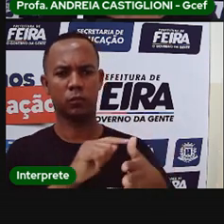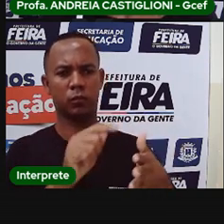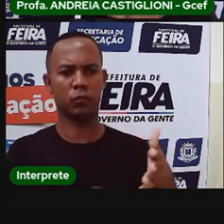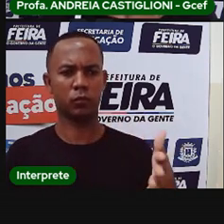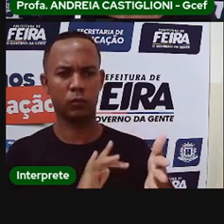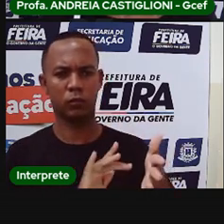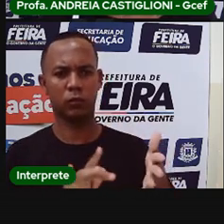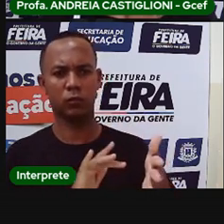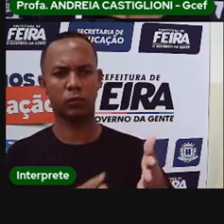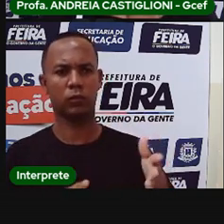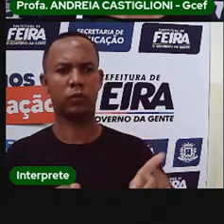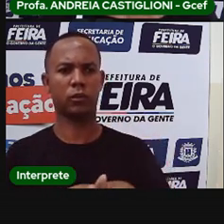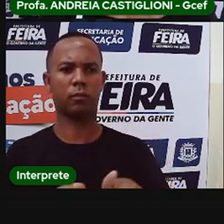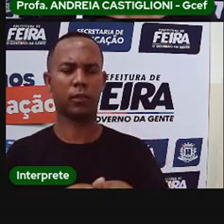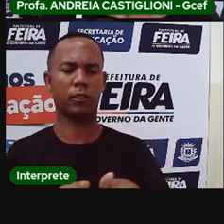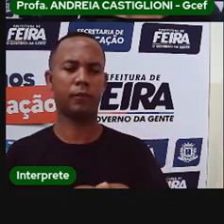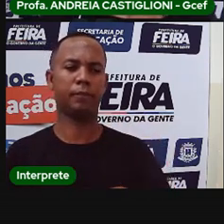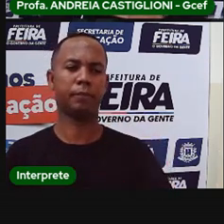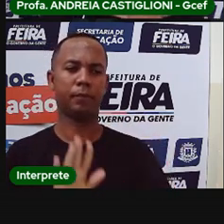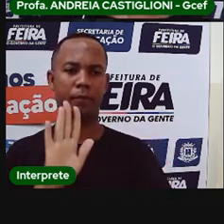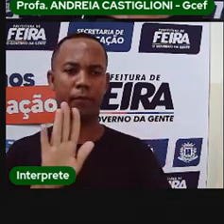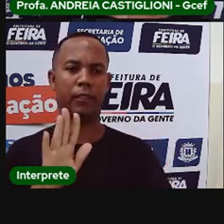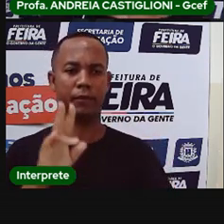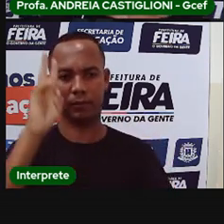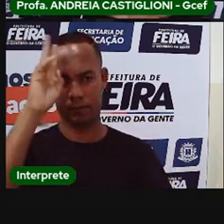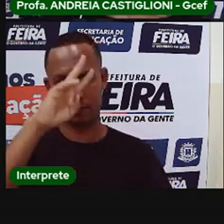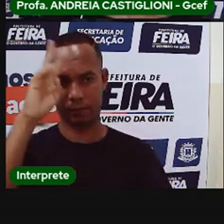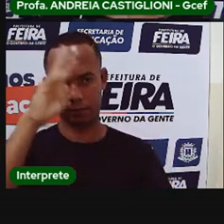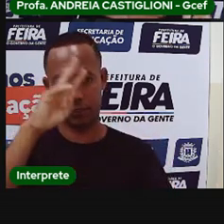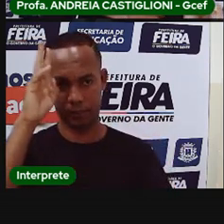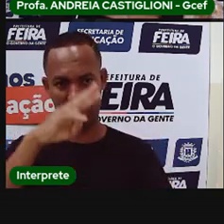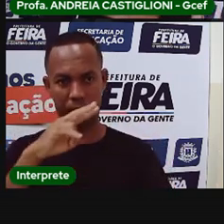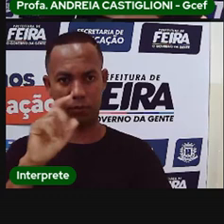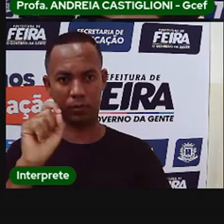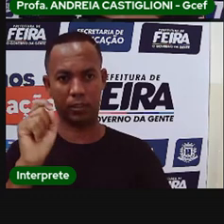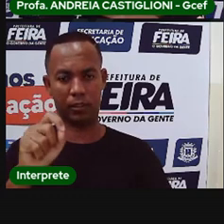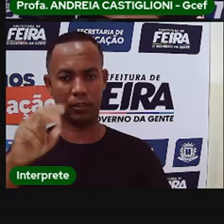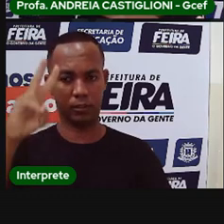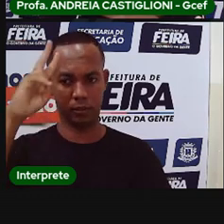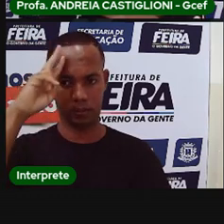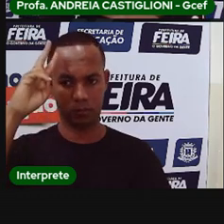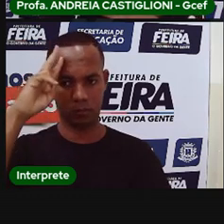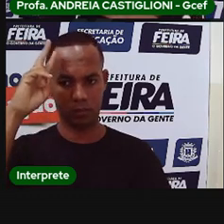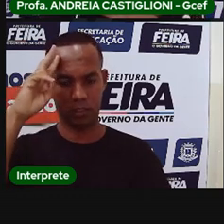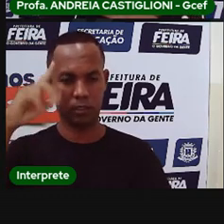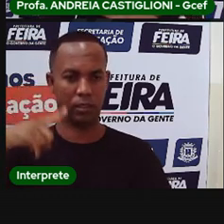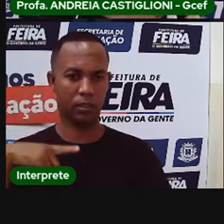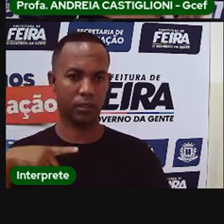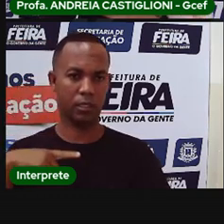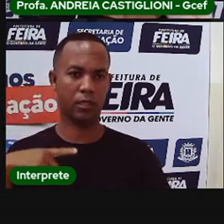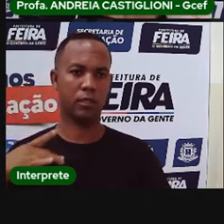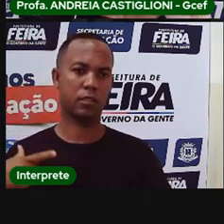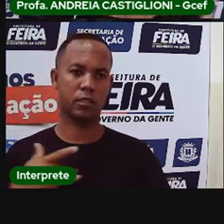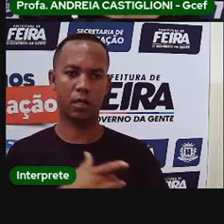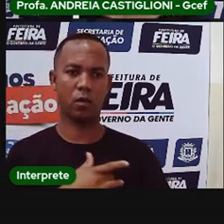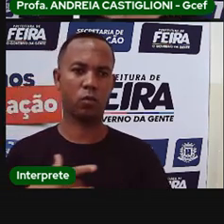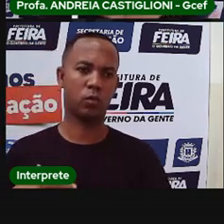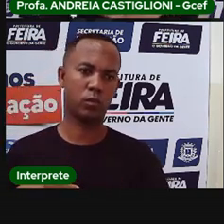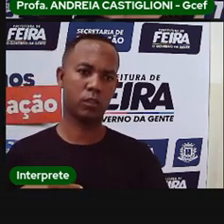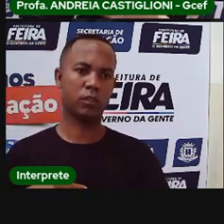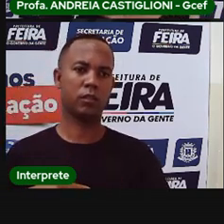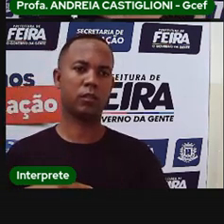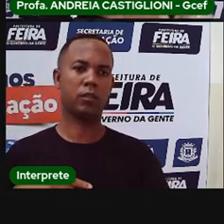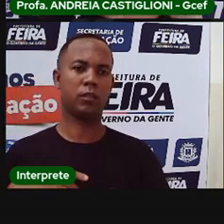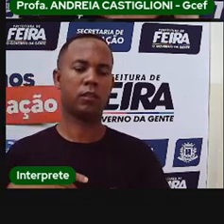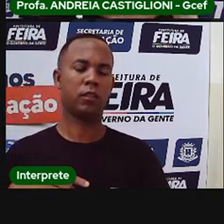também. E, claro, relembrando os outros desafios. Segunda-feira teve um desafio sobre a saúde, terça-feira